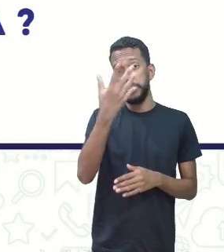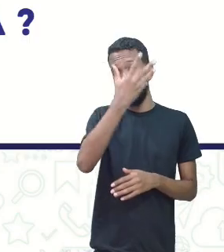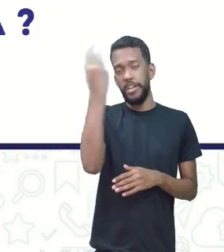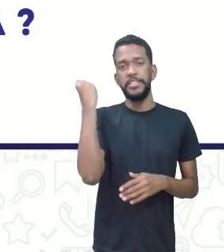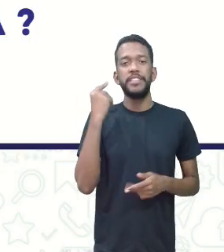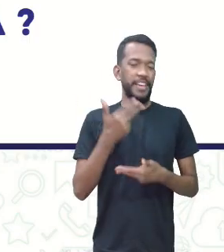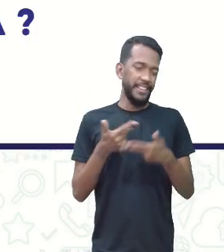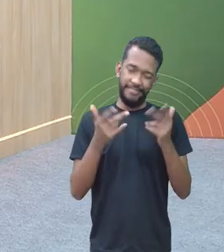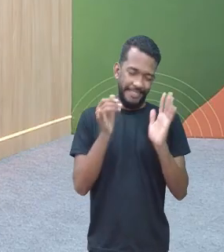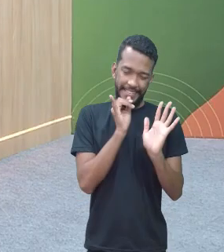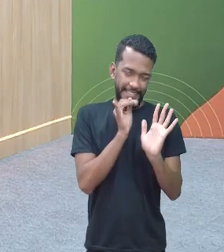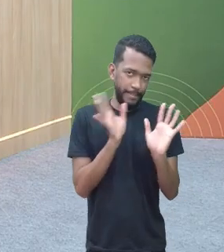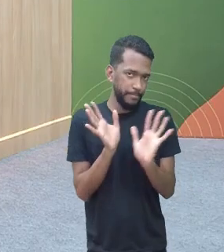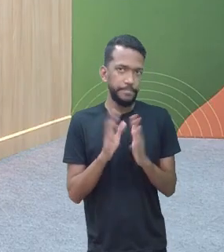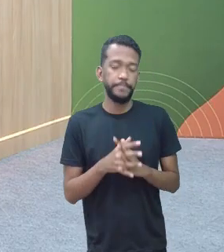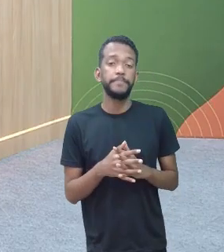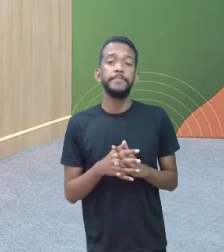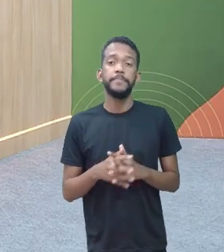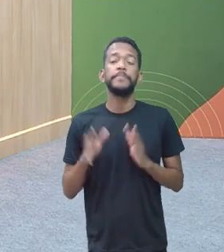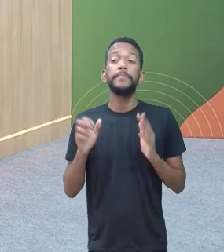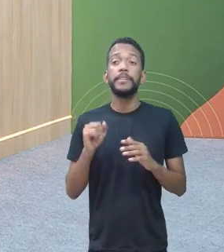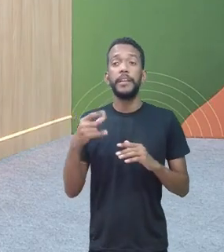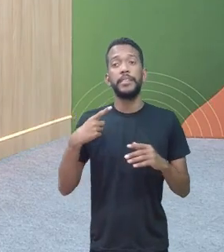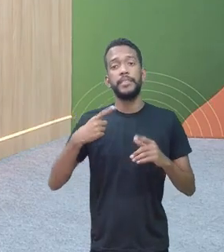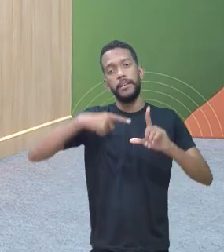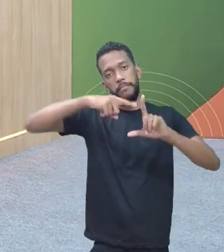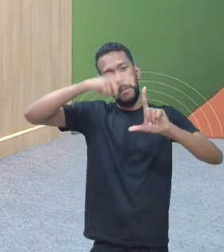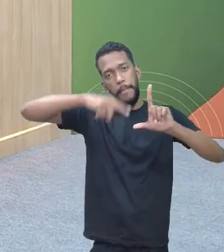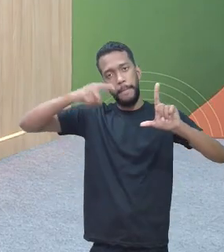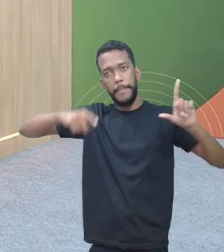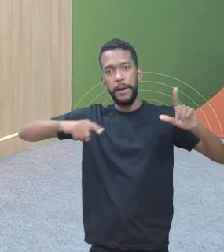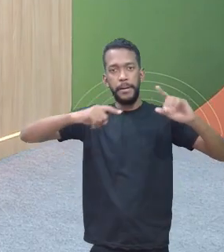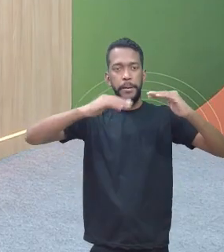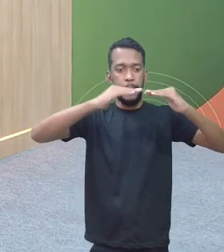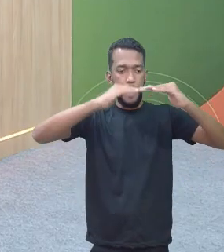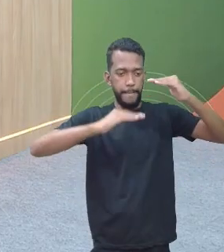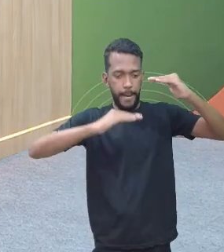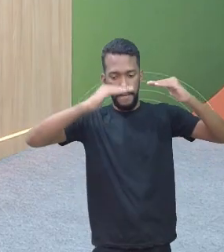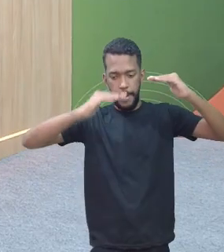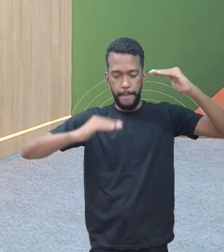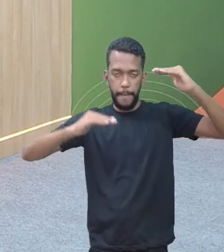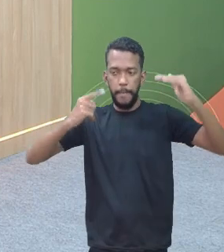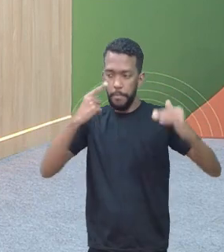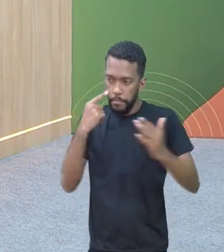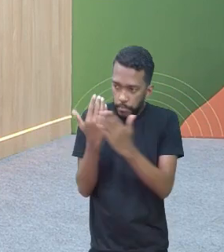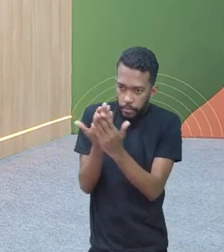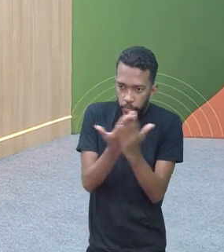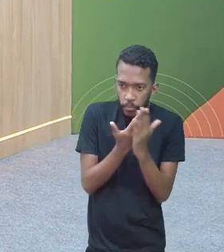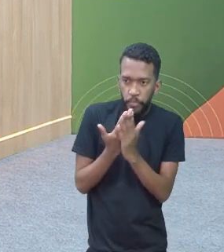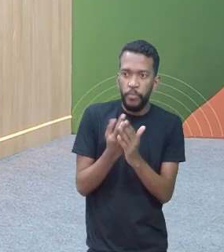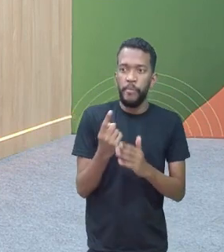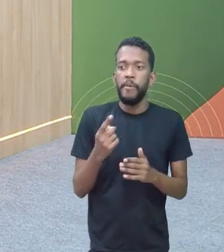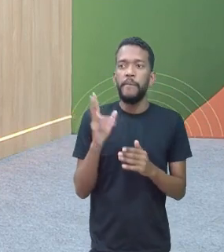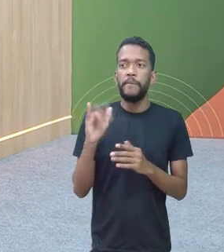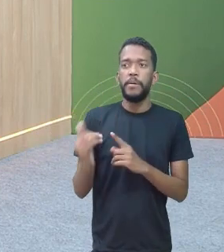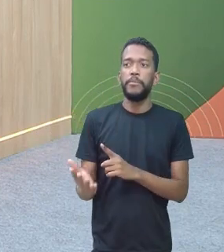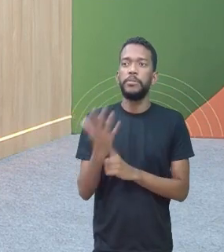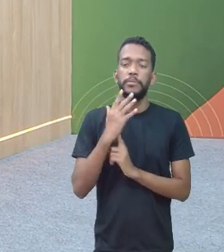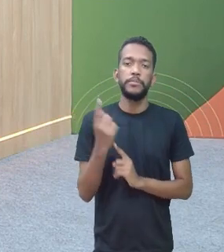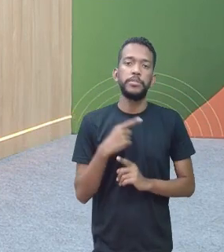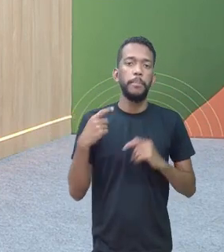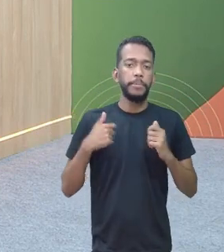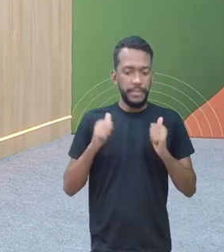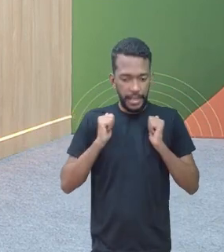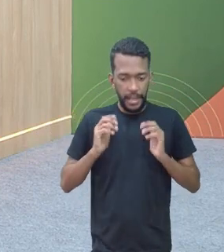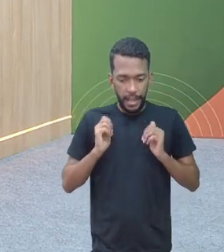certo? Então, aqui a gente tem uma estatística, uma medição que foi feita, um estudo que traz pra gente a necessidade de uma mudança